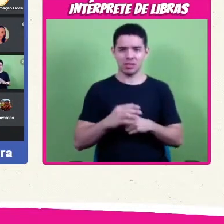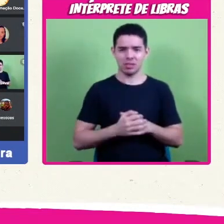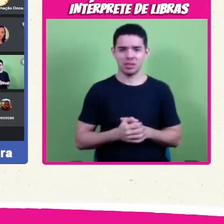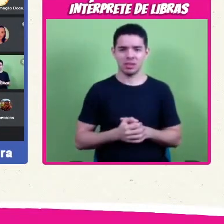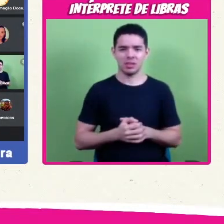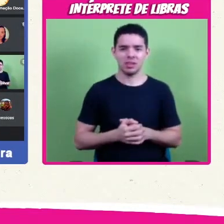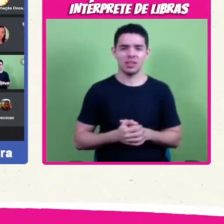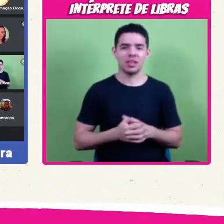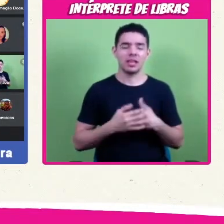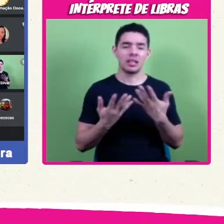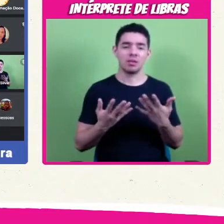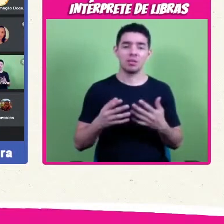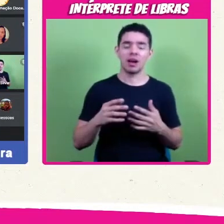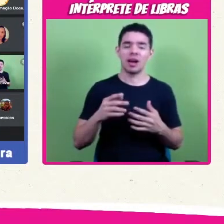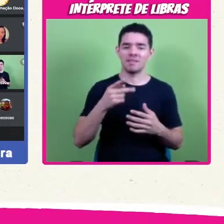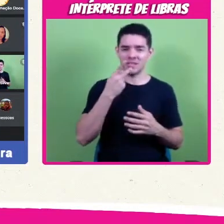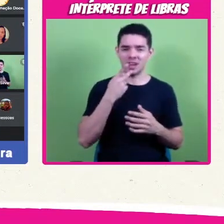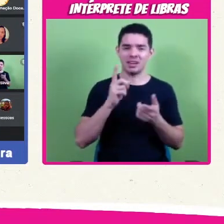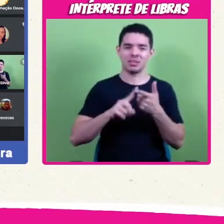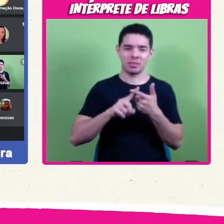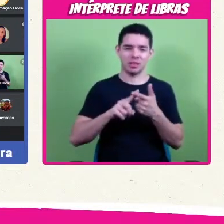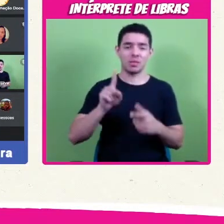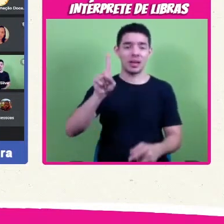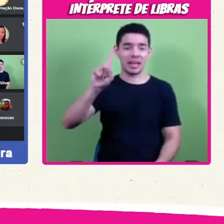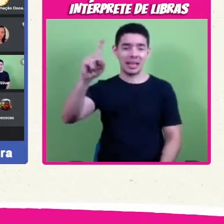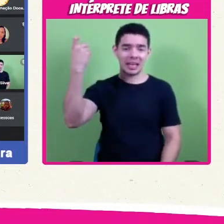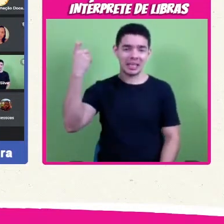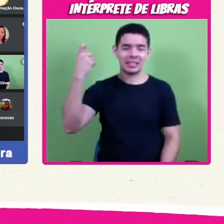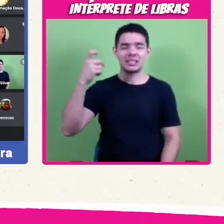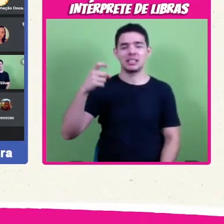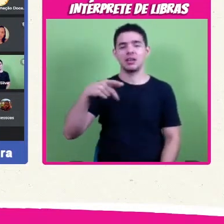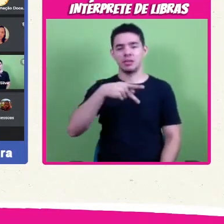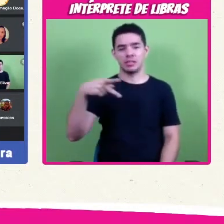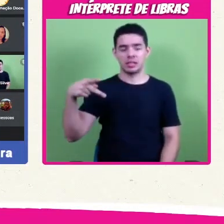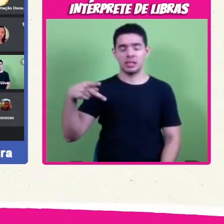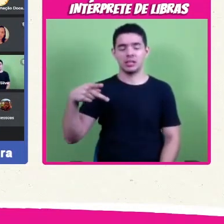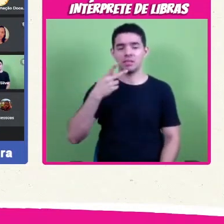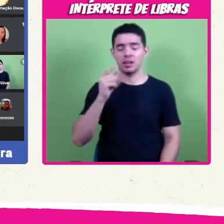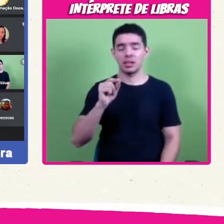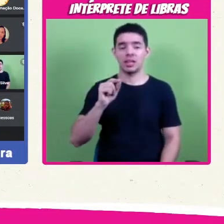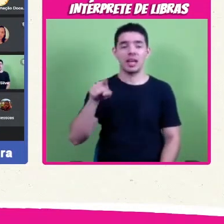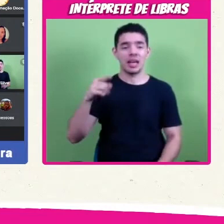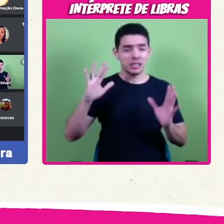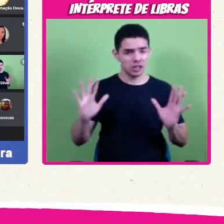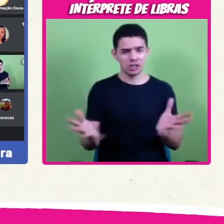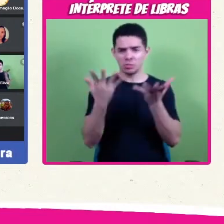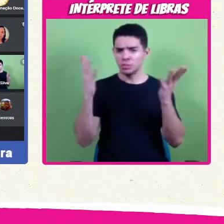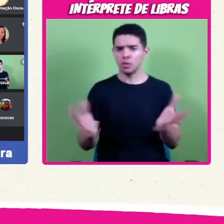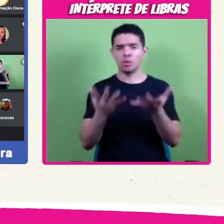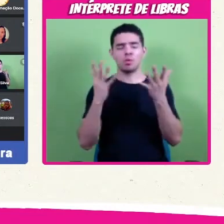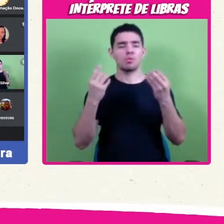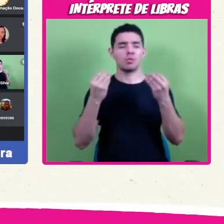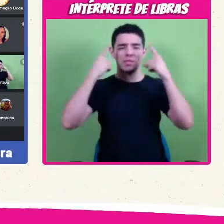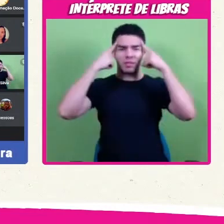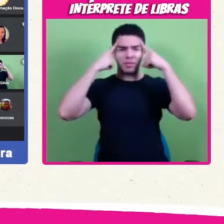felizmente ex-presidente, e ele estimulou muito a violência, né? O governo dele estimulou muito a violência. E